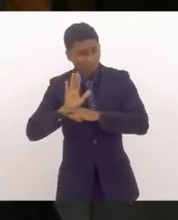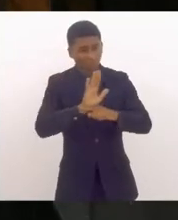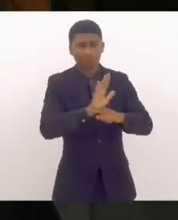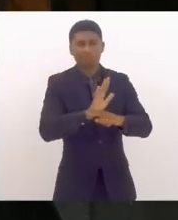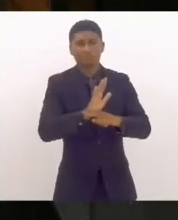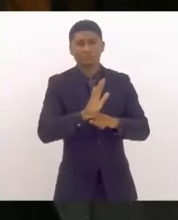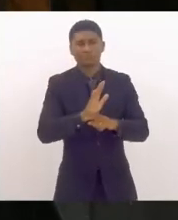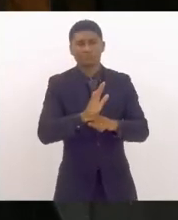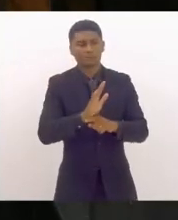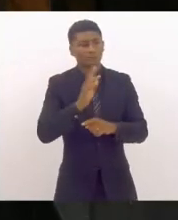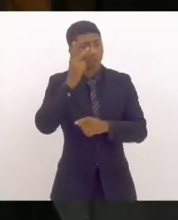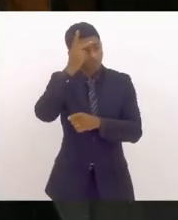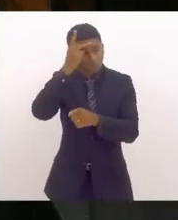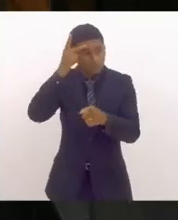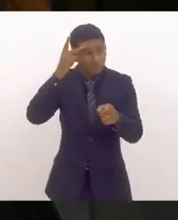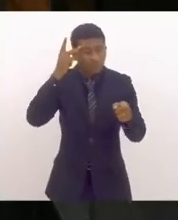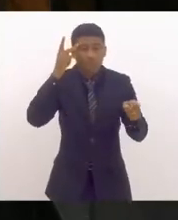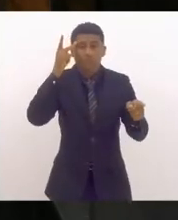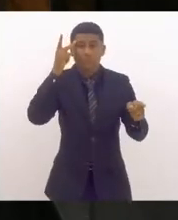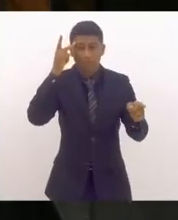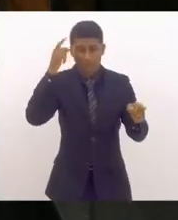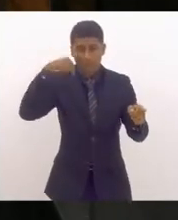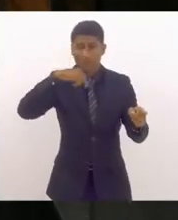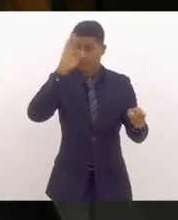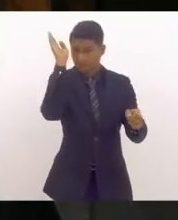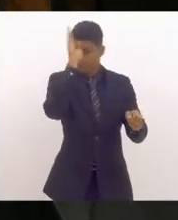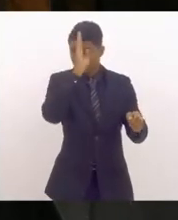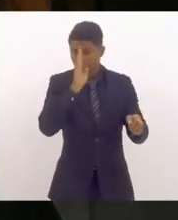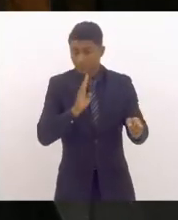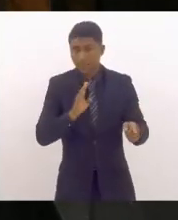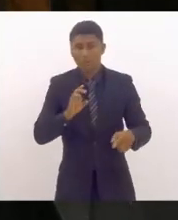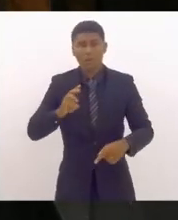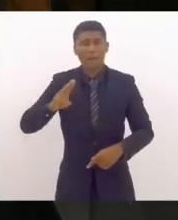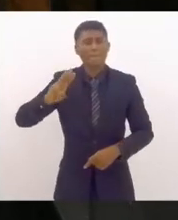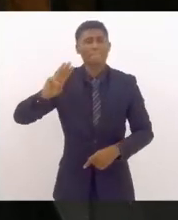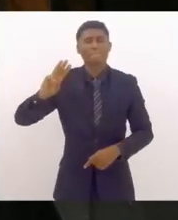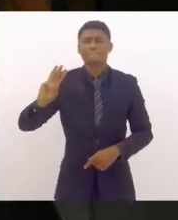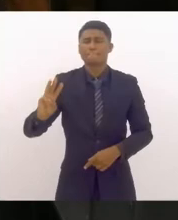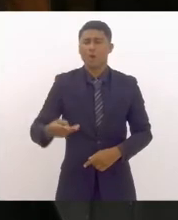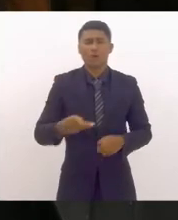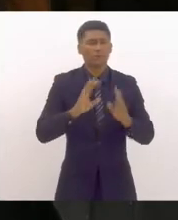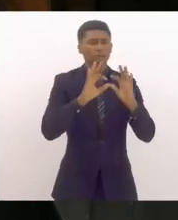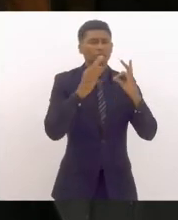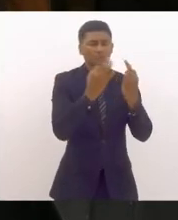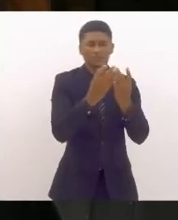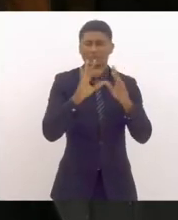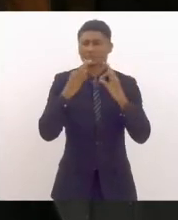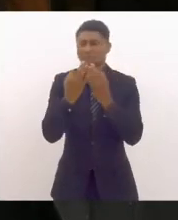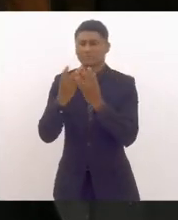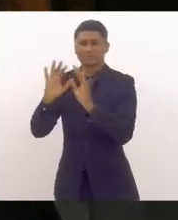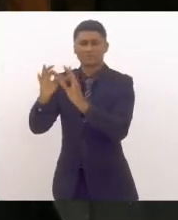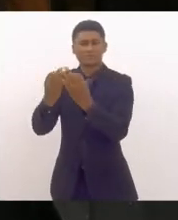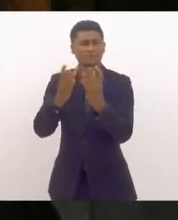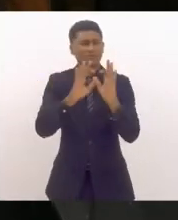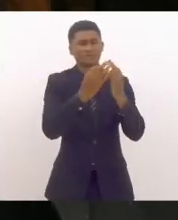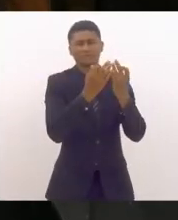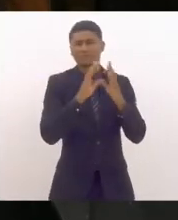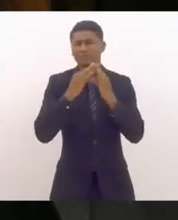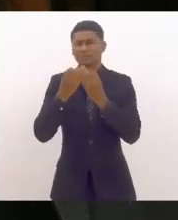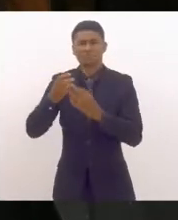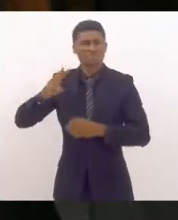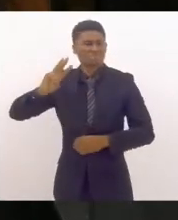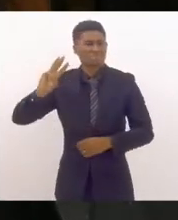milhões de brasileiros e brasileiras há milhões de famílias brasileiras e por isso up